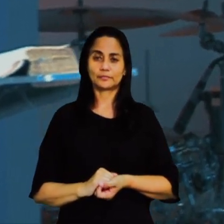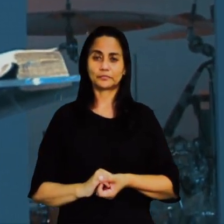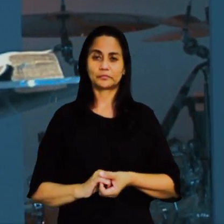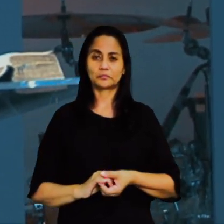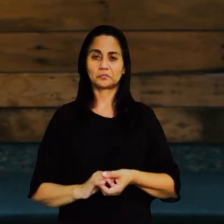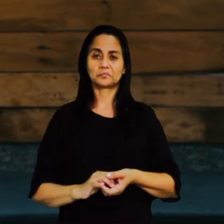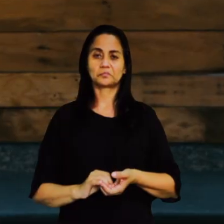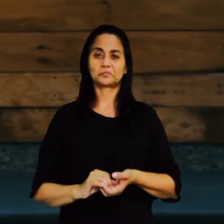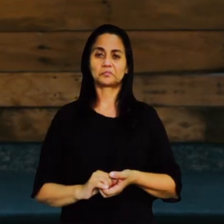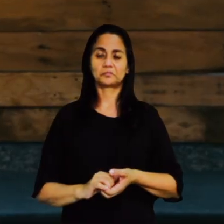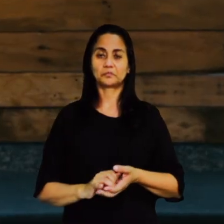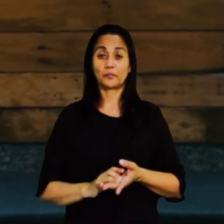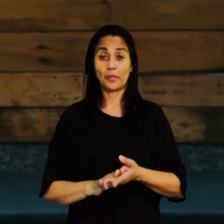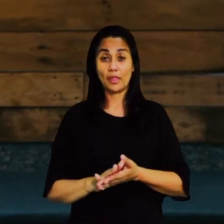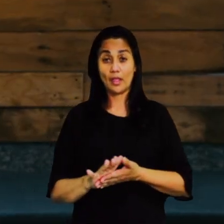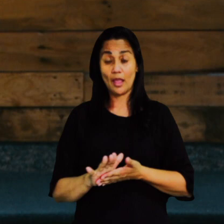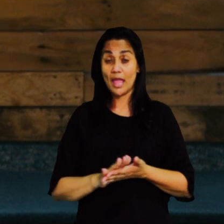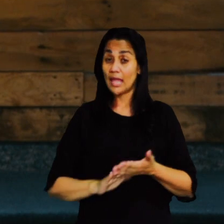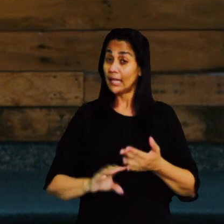Se você foi gerado por Deus, você